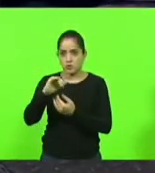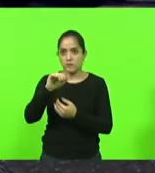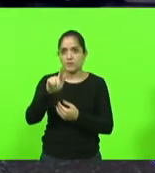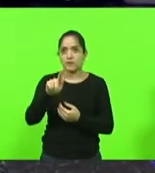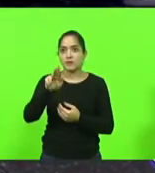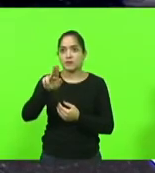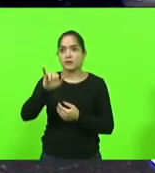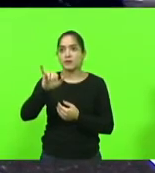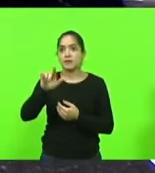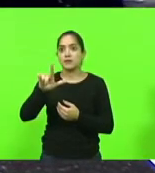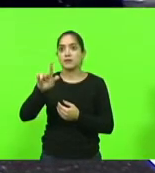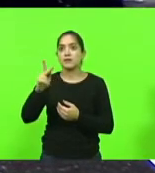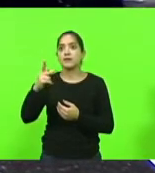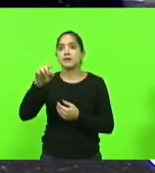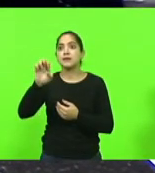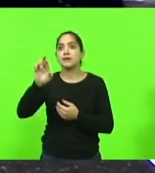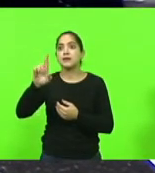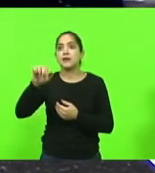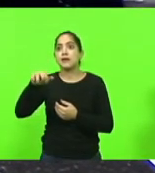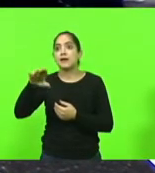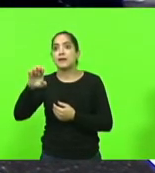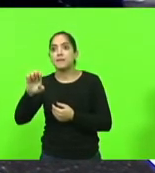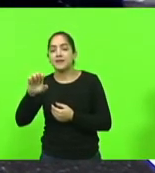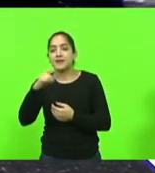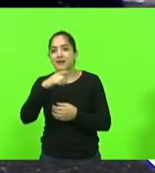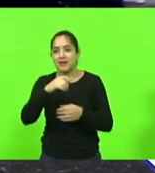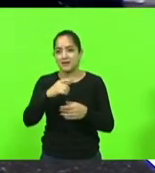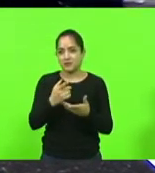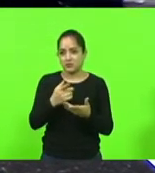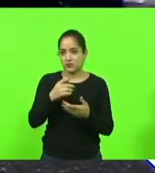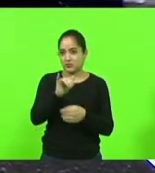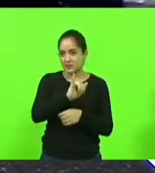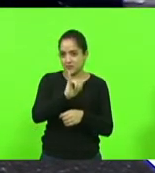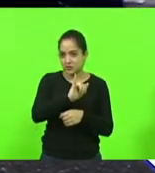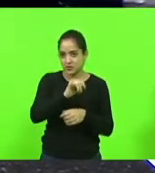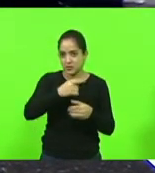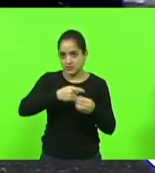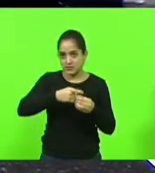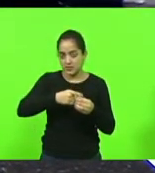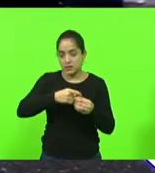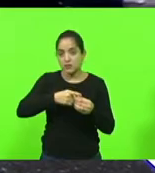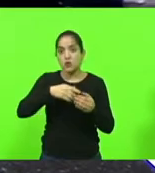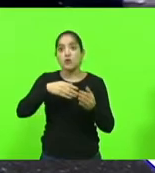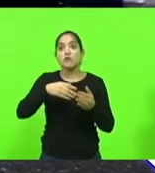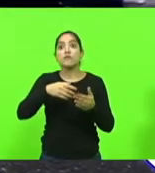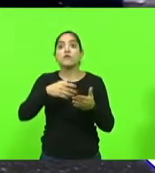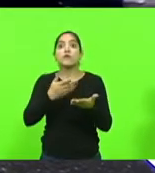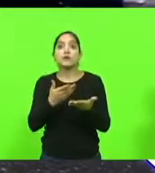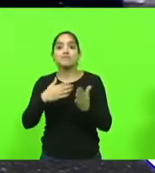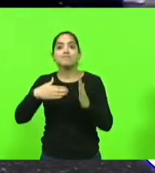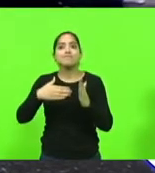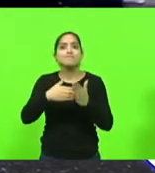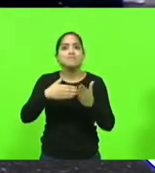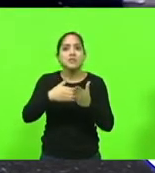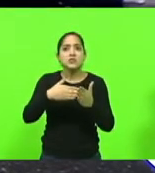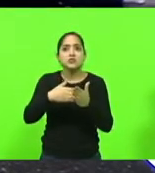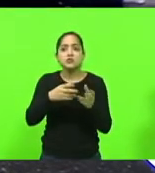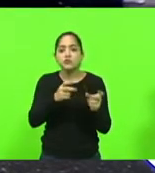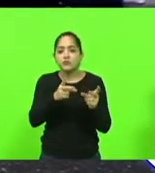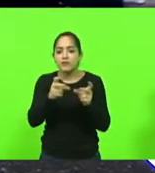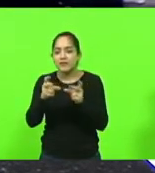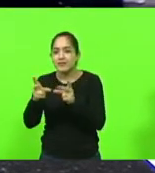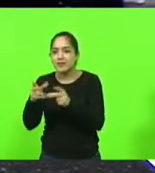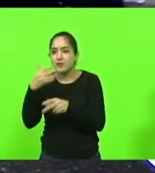ele foi, enfim, foi de forma truculenta impedido de vender os seus doces. Ele